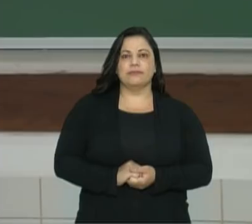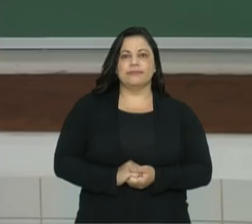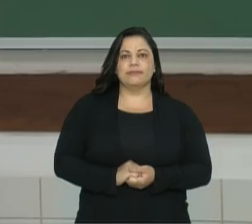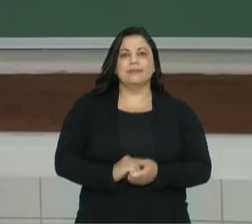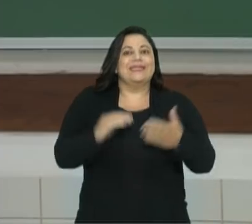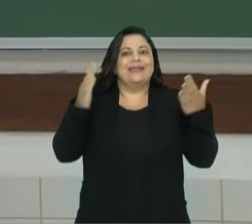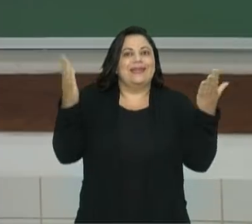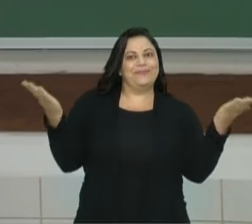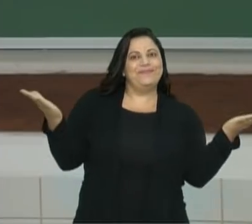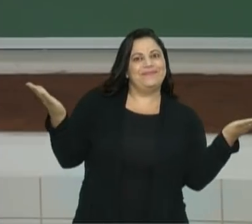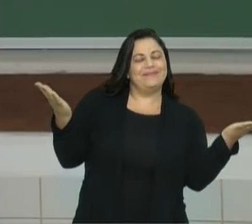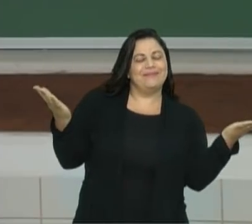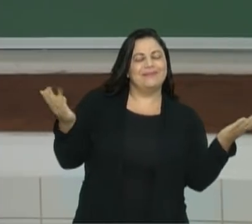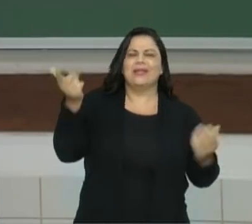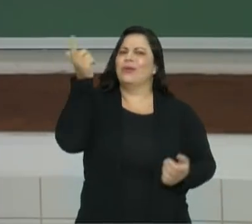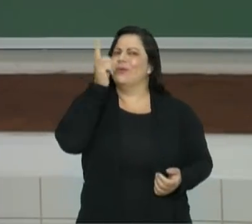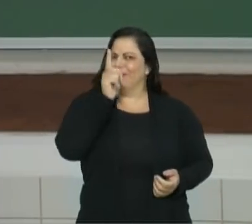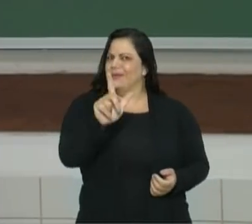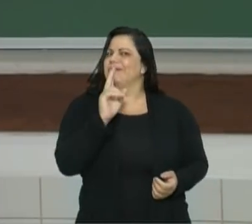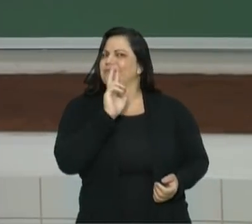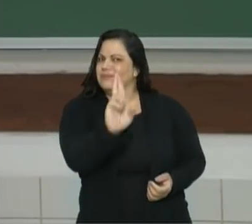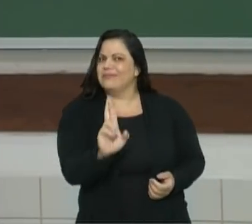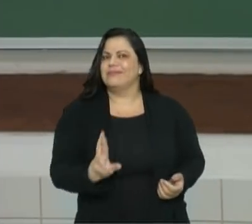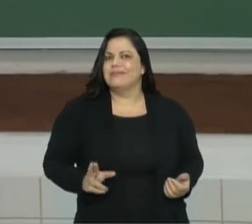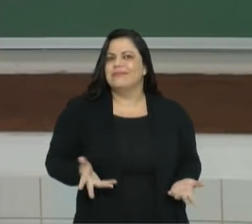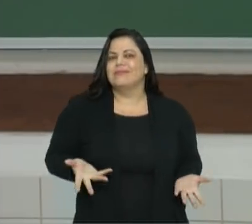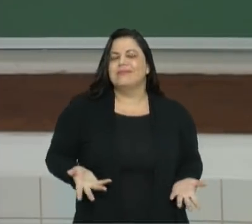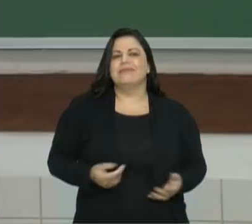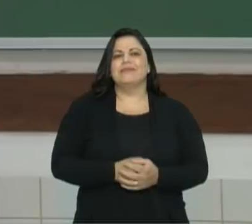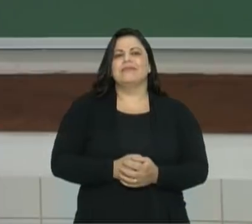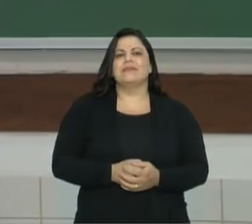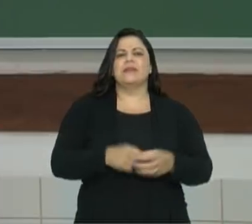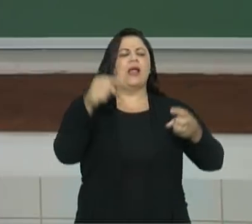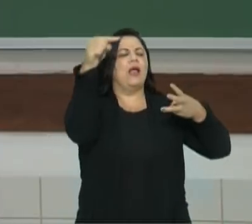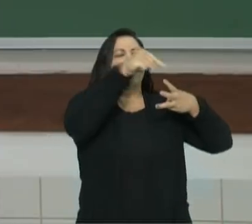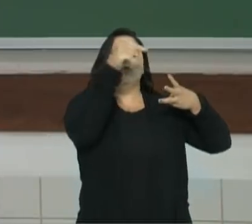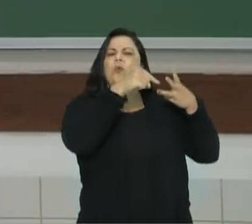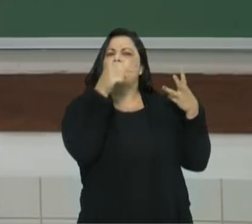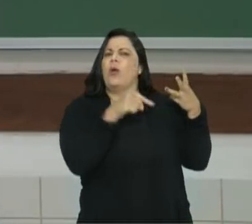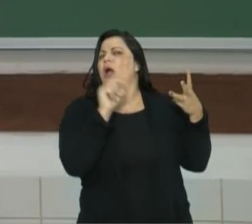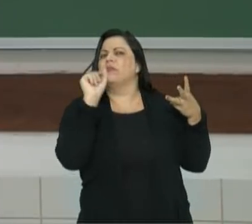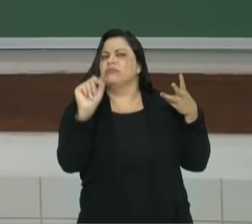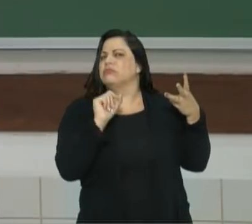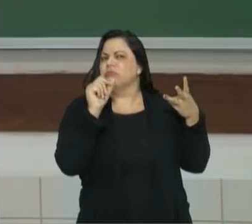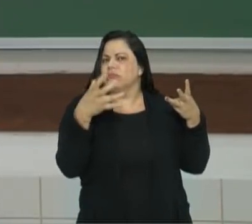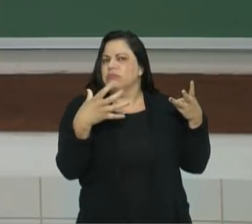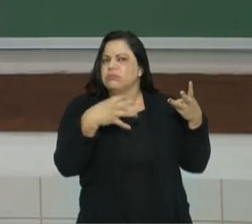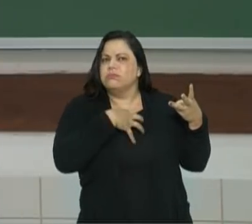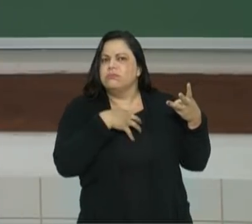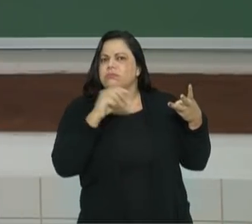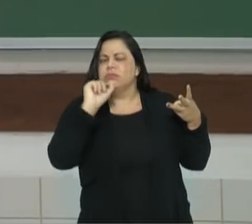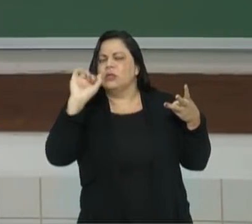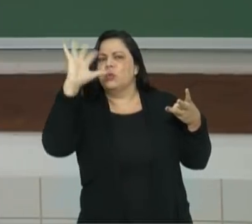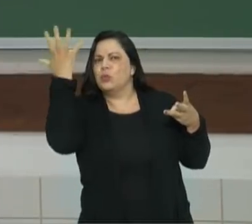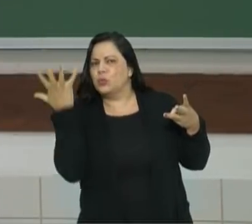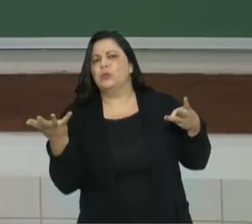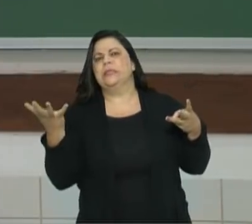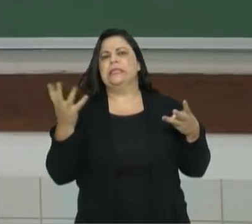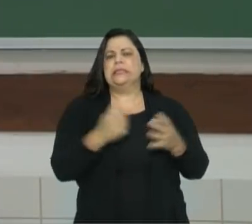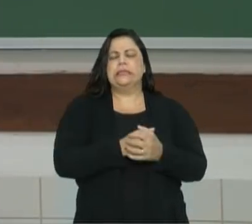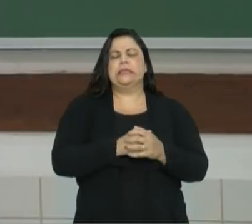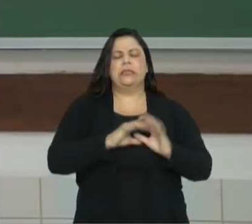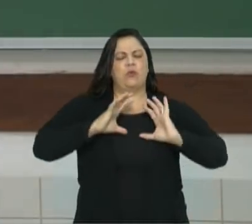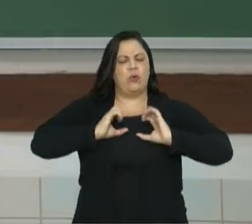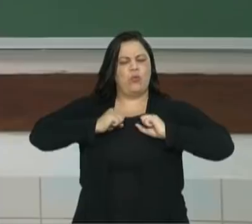E aí, pessoal, conseguiram? Em qual dessas situações a força que eu apliquei sobre a mesa houve a realização